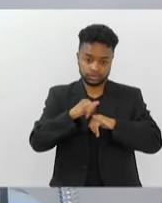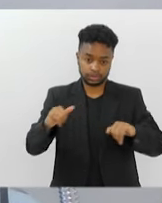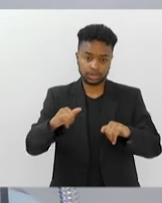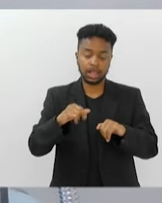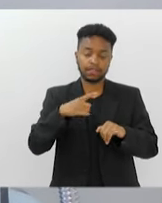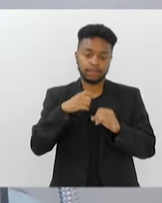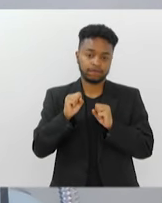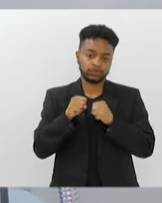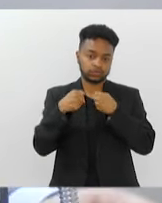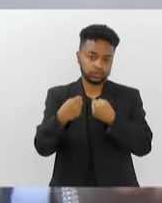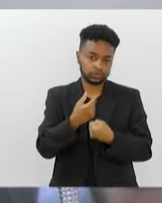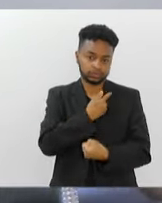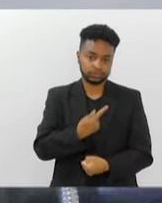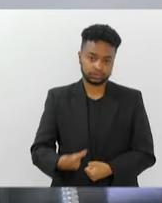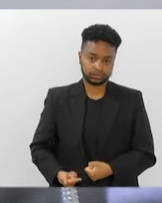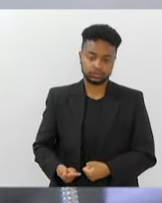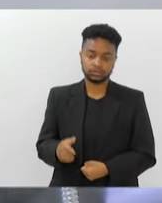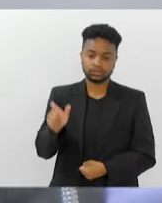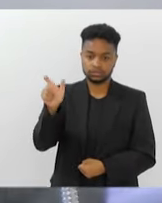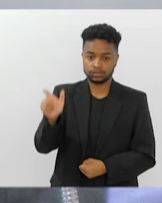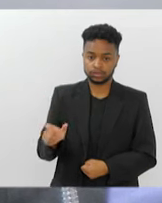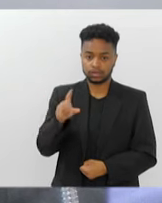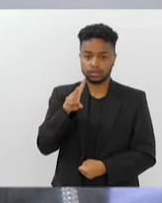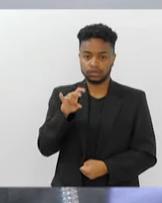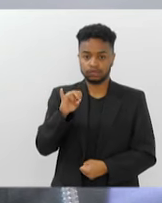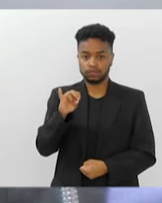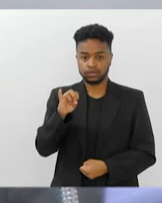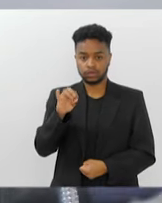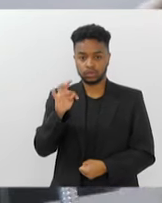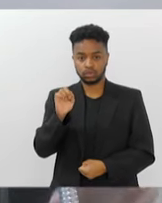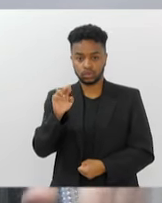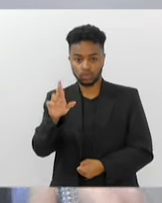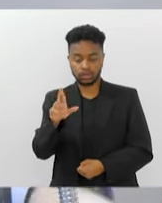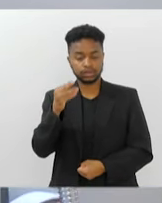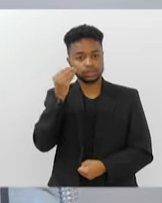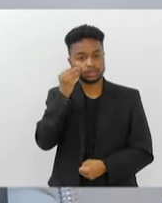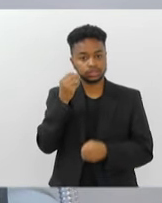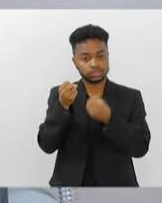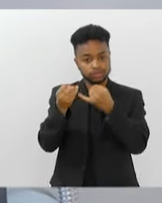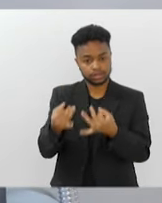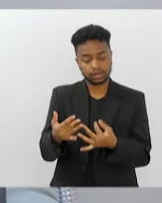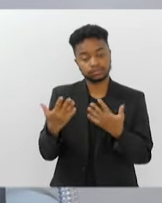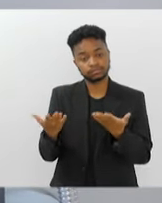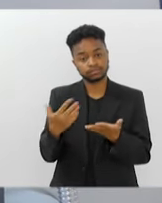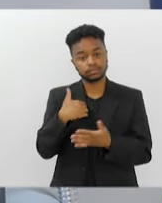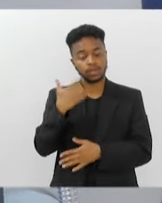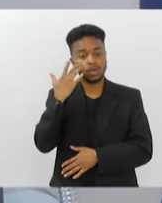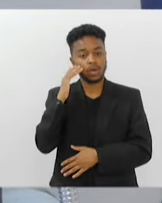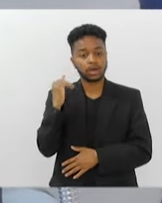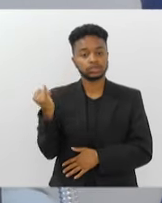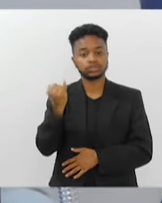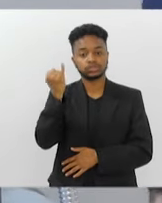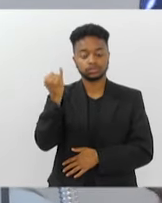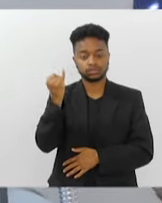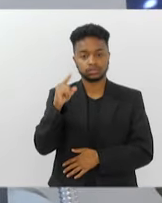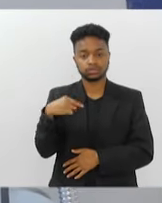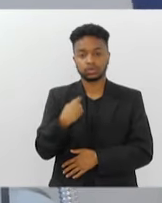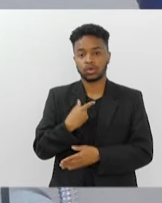estado pelo menos na pessoa do Senor Vittor travancas de tentar esclarecer então eu acho pertinente